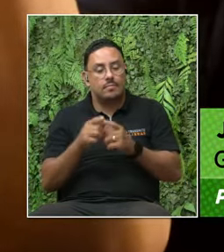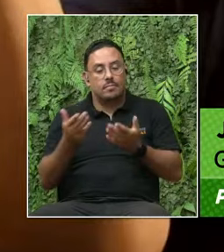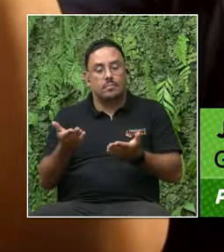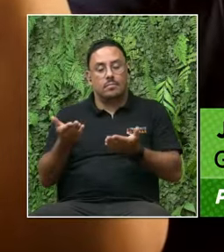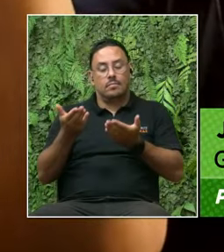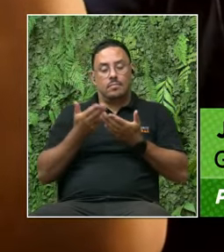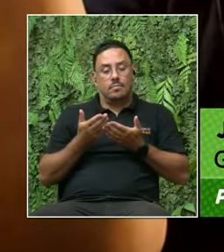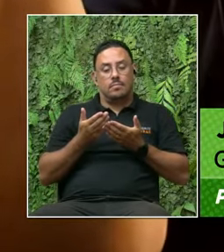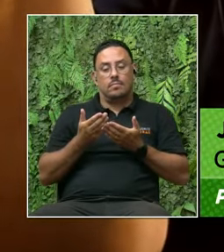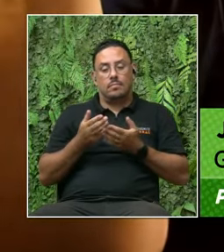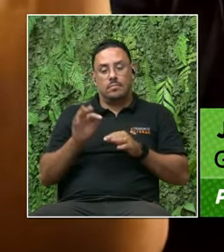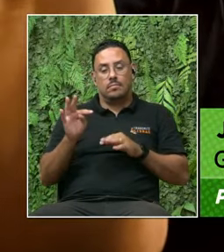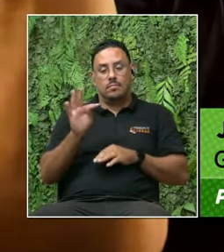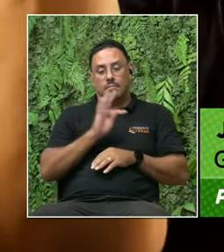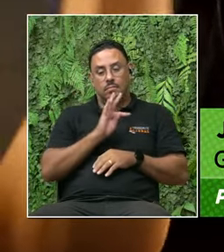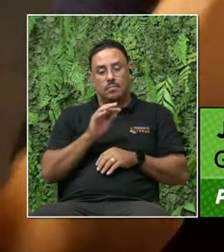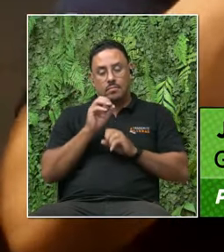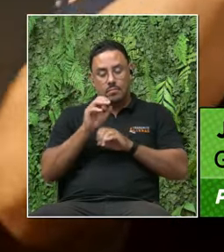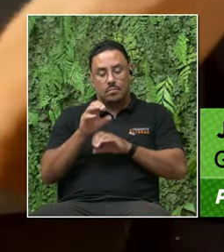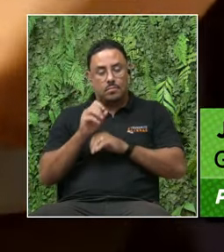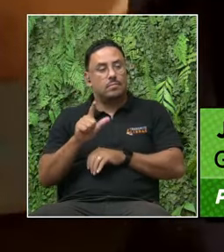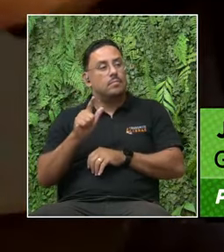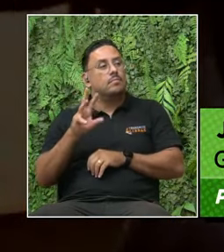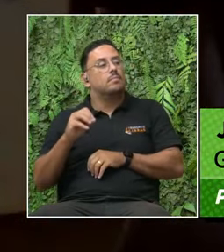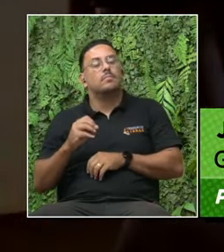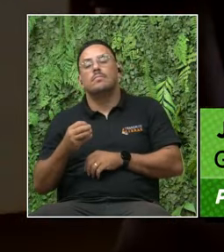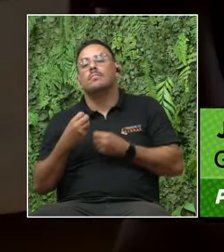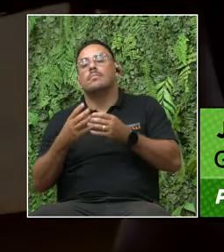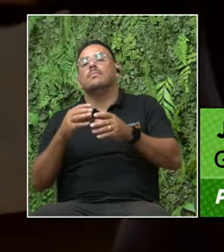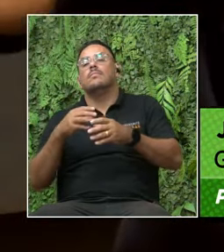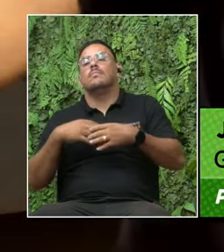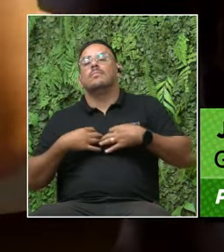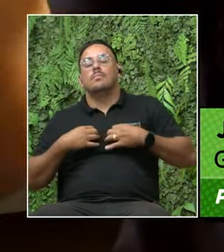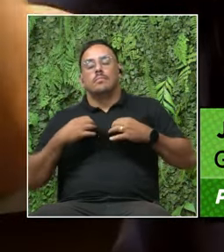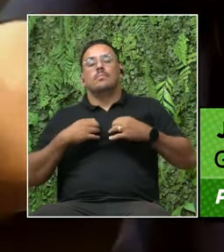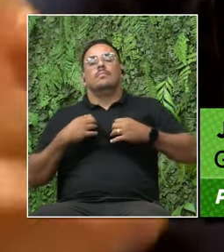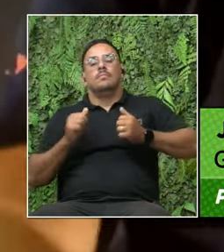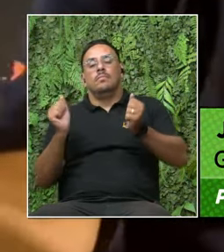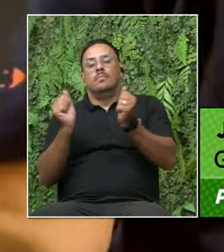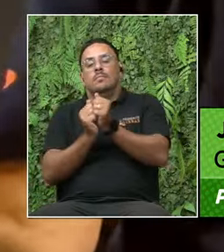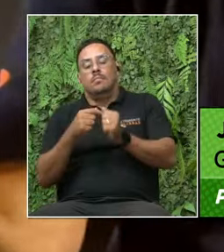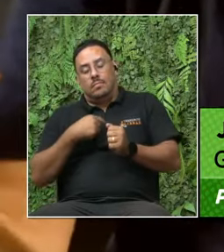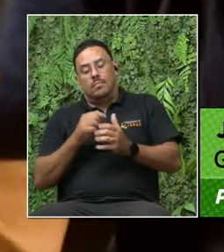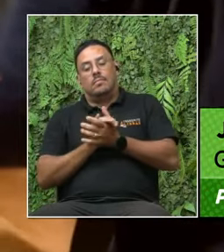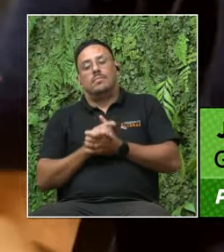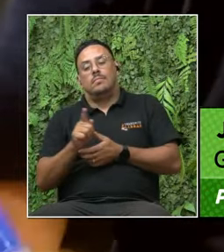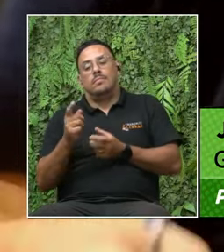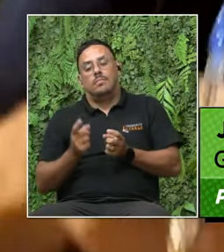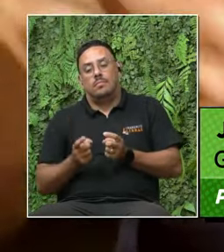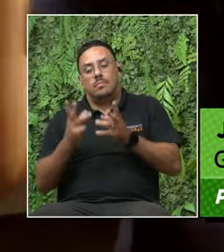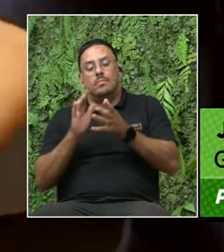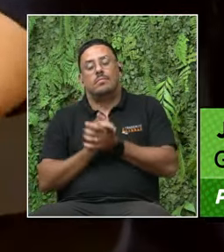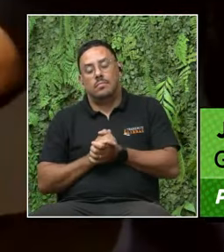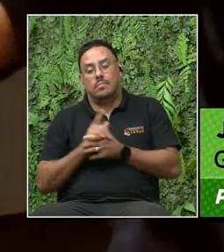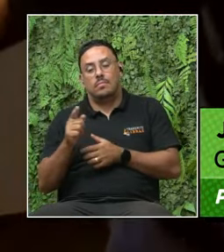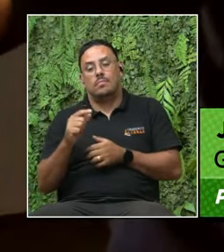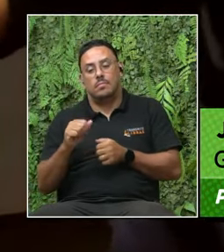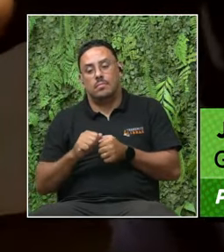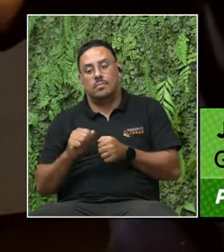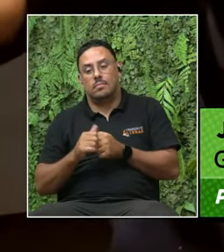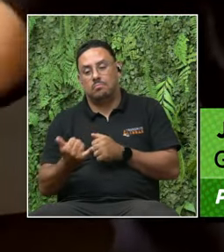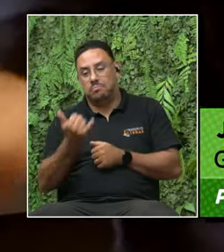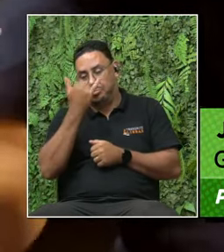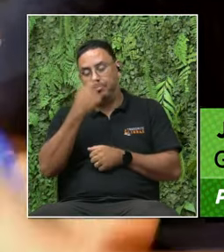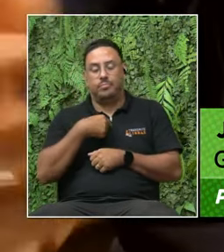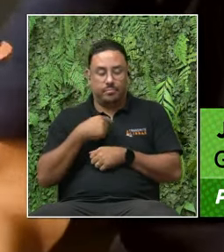larcamon também para est junto comigo eu vou dar inclusive uma roupa para ele também para ir junto comigo foi ele que te vendeu porque ele que me ferrou no